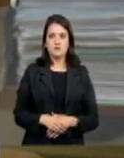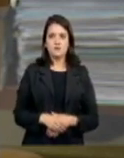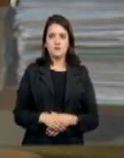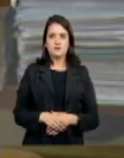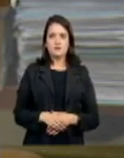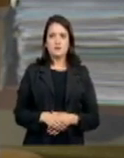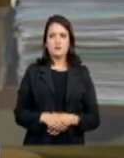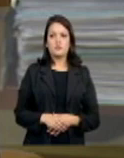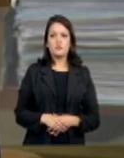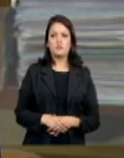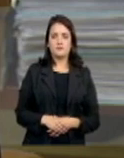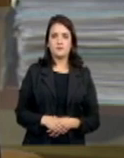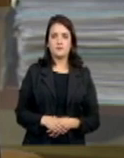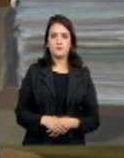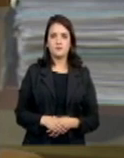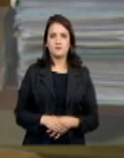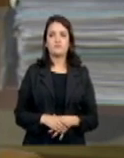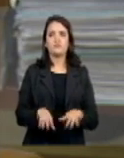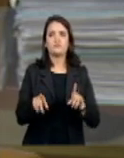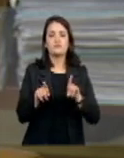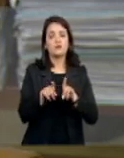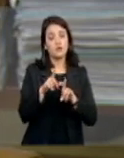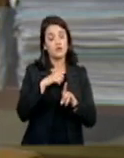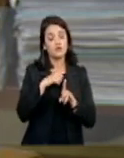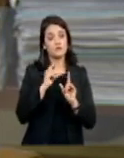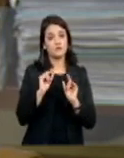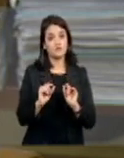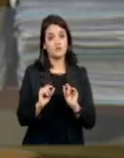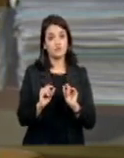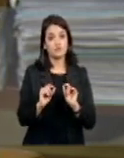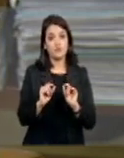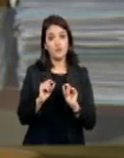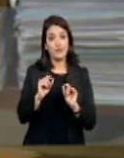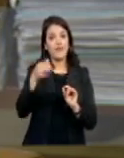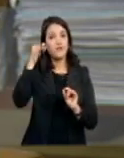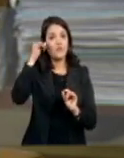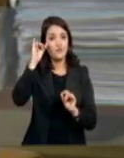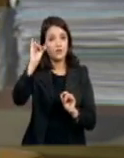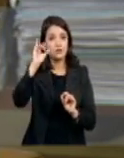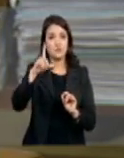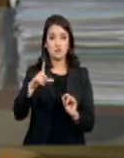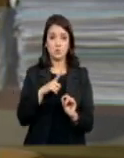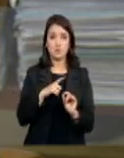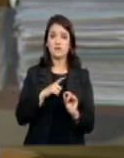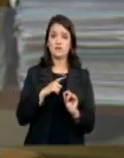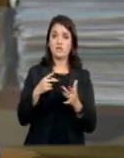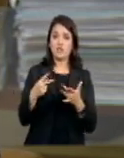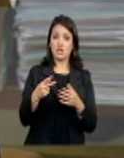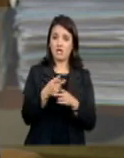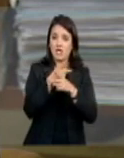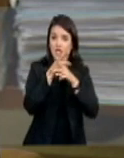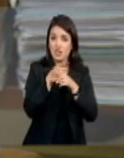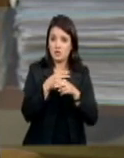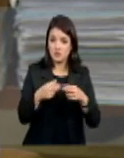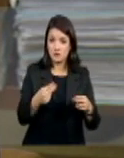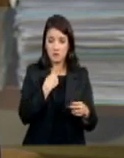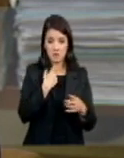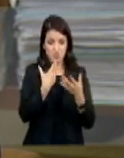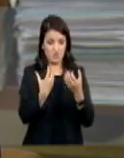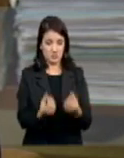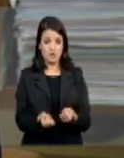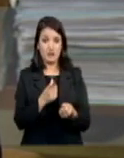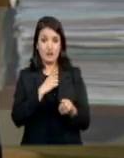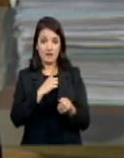das pessoas em geral obstando se práticas inaceitáveis que culminam por gerar